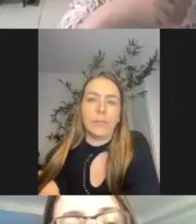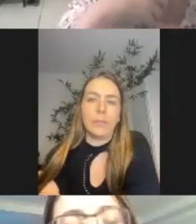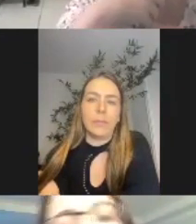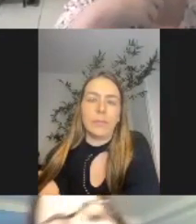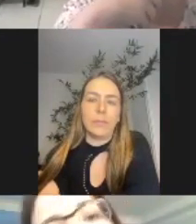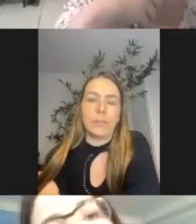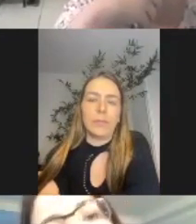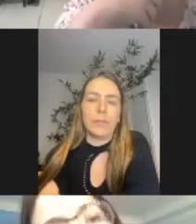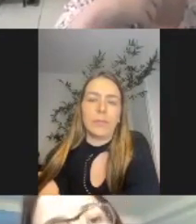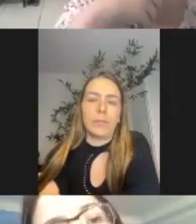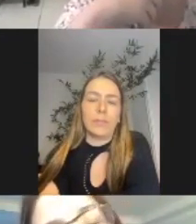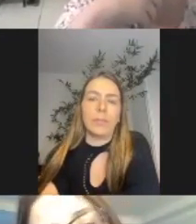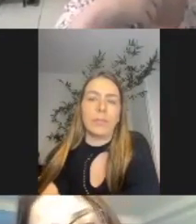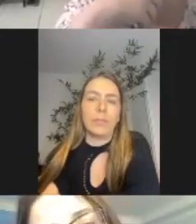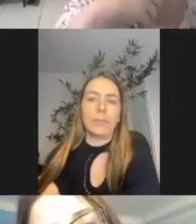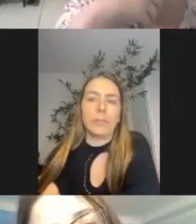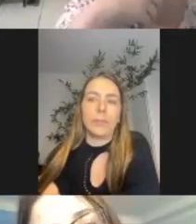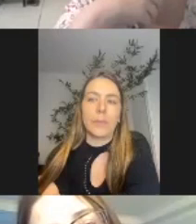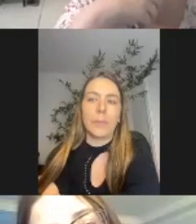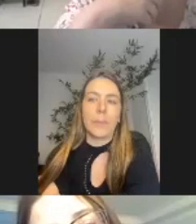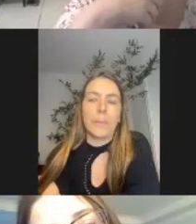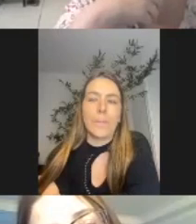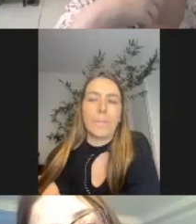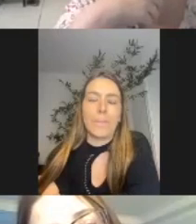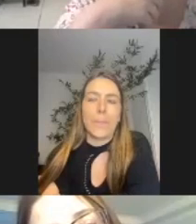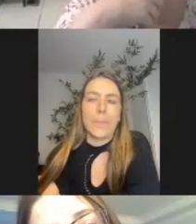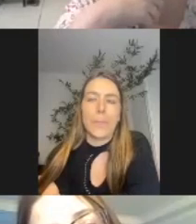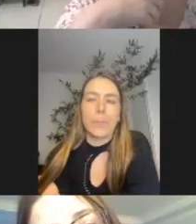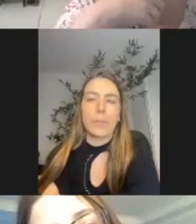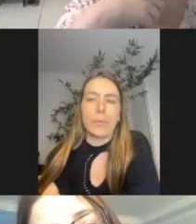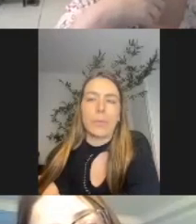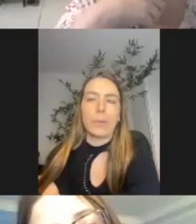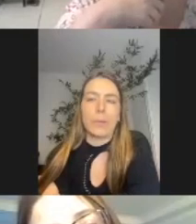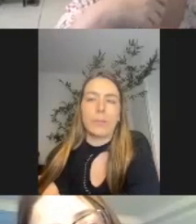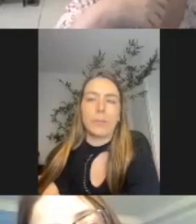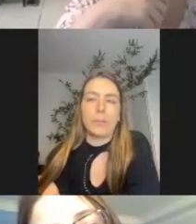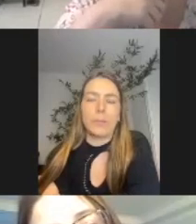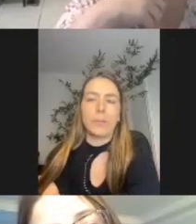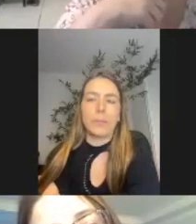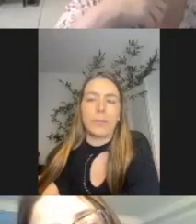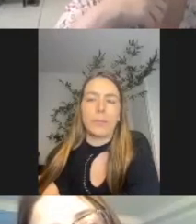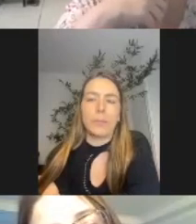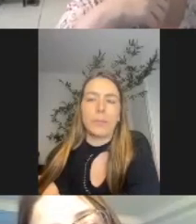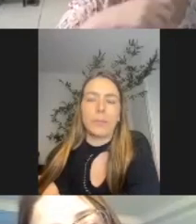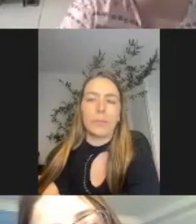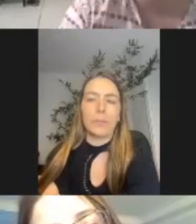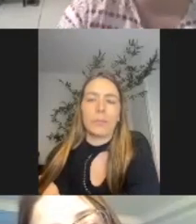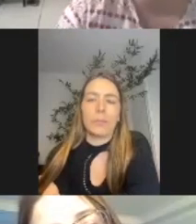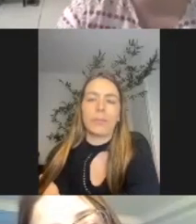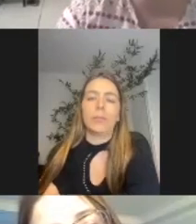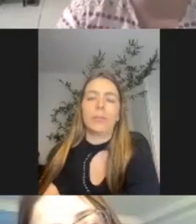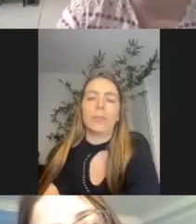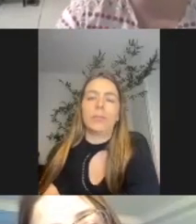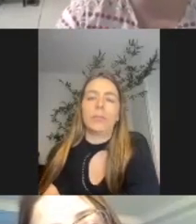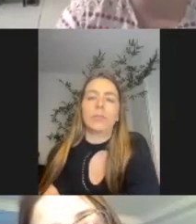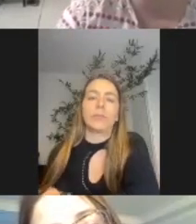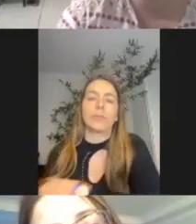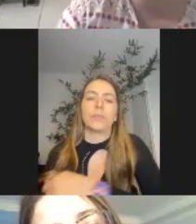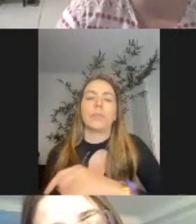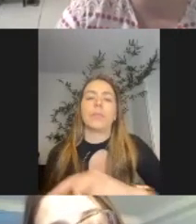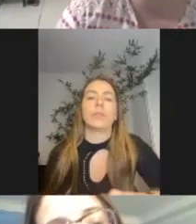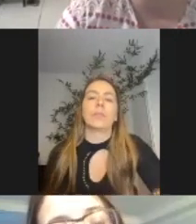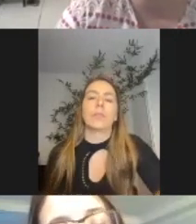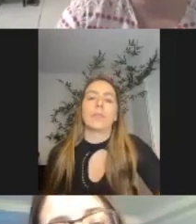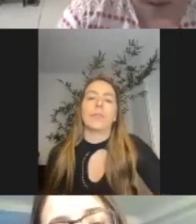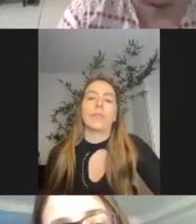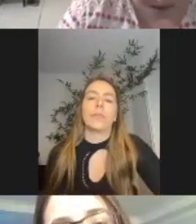muito sintonizado com esses elementos. Então, assim, número um, você realmente acredita que a estratégia é eficiente? Porque, assim, como você